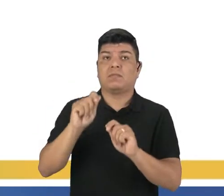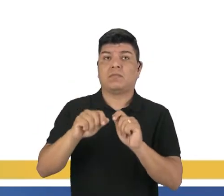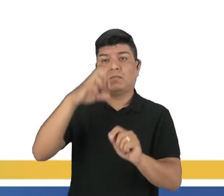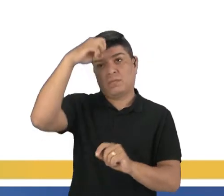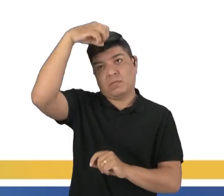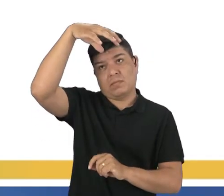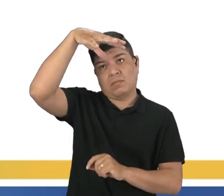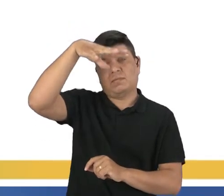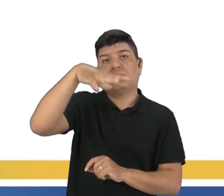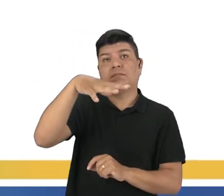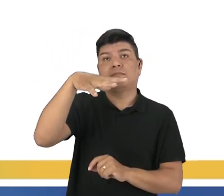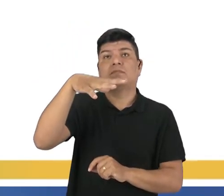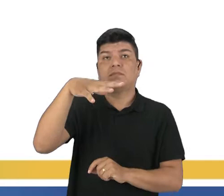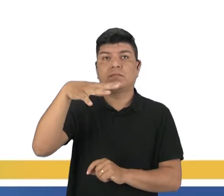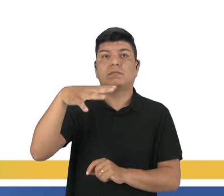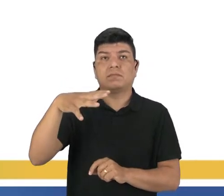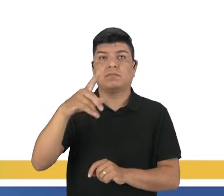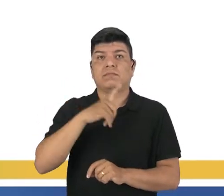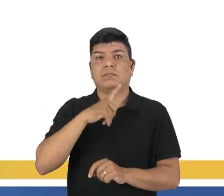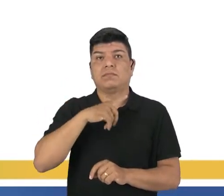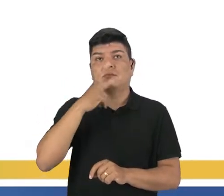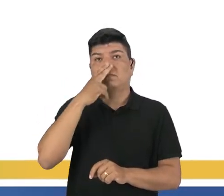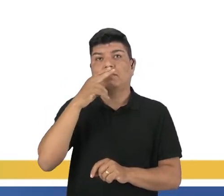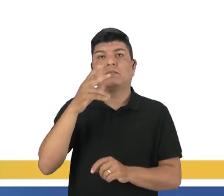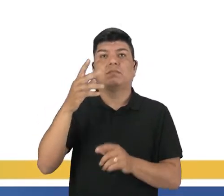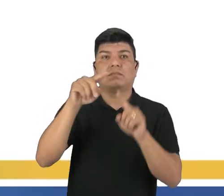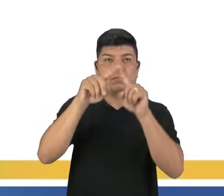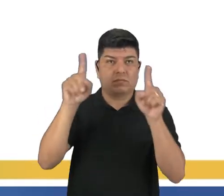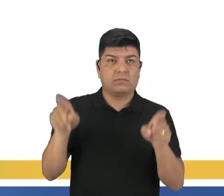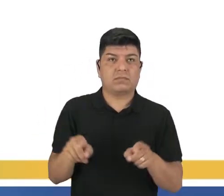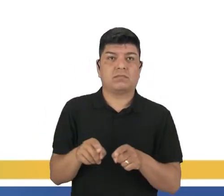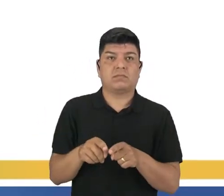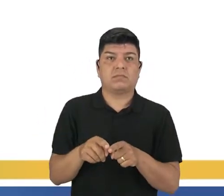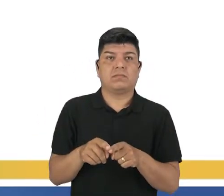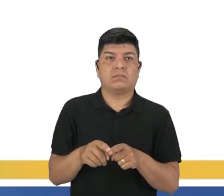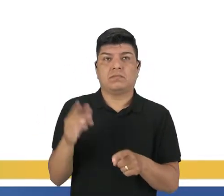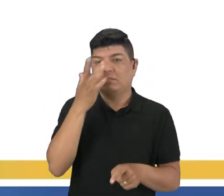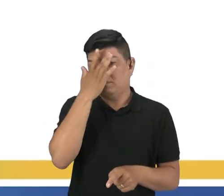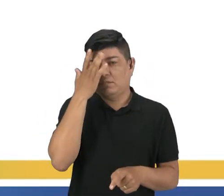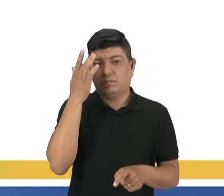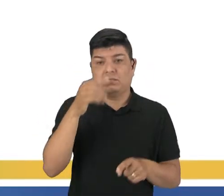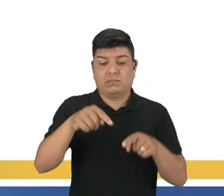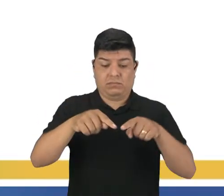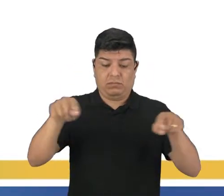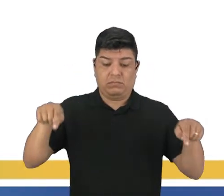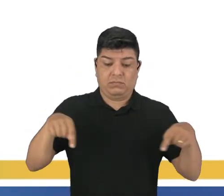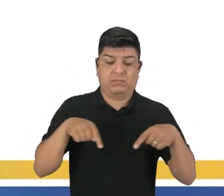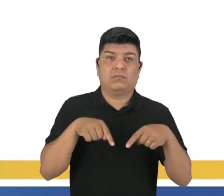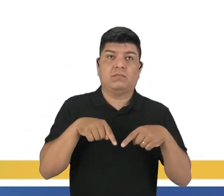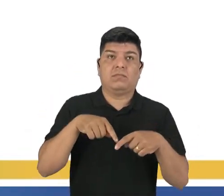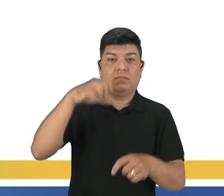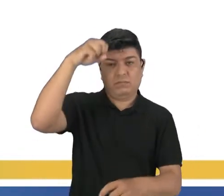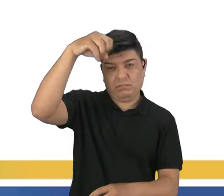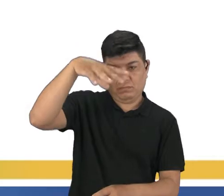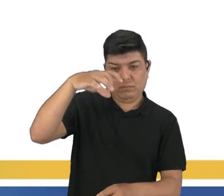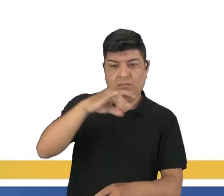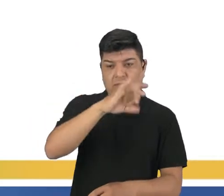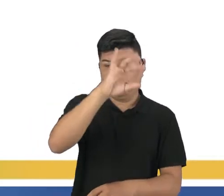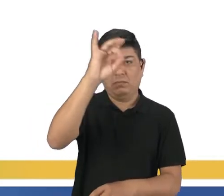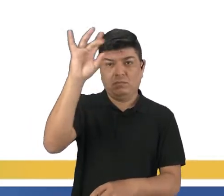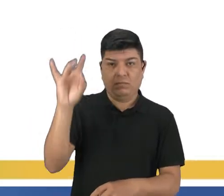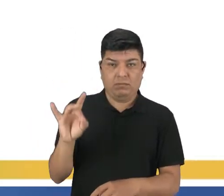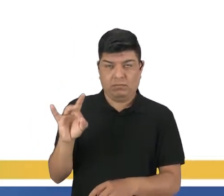trabalhando, o foco de luz está nele, Observa aí que tem um círculozinho aí, e o foco da luz, o efeito da luz está